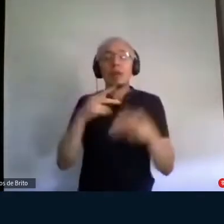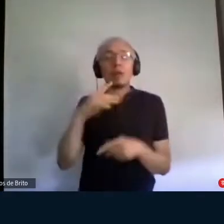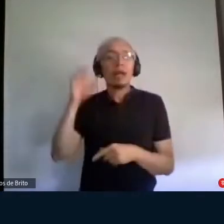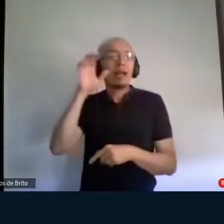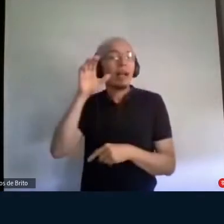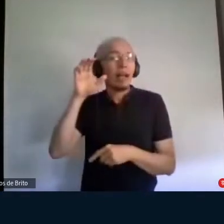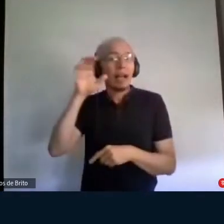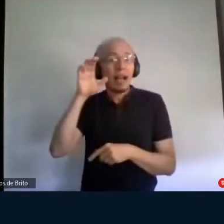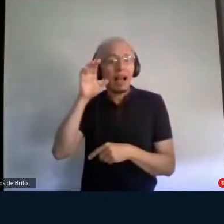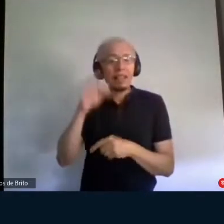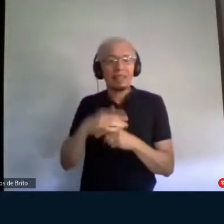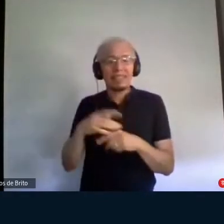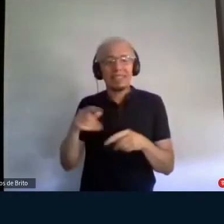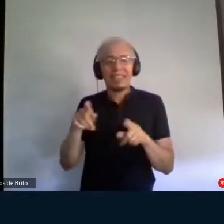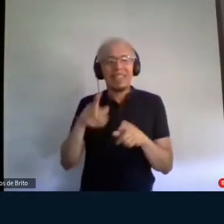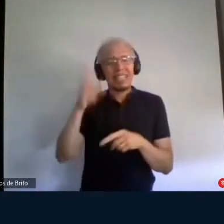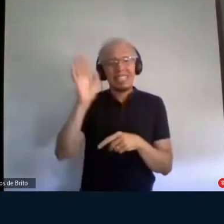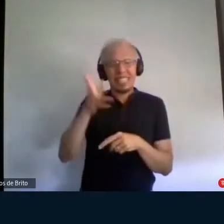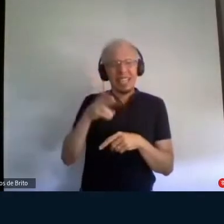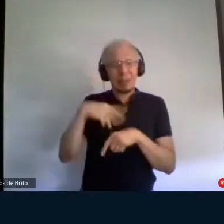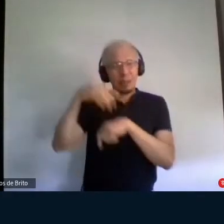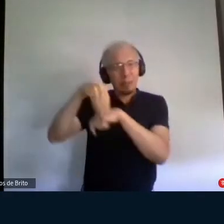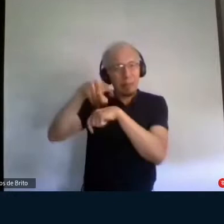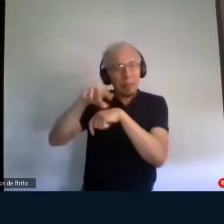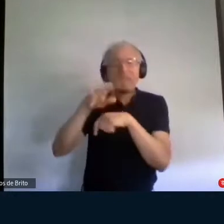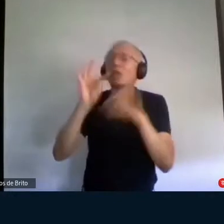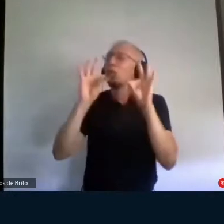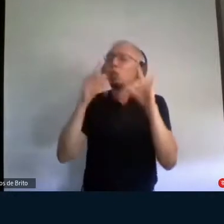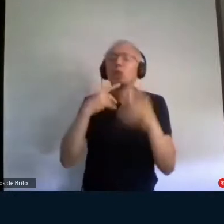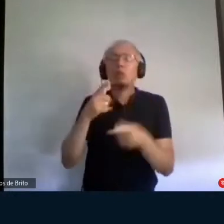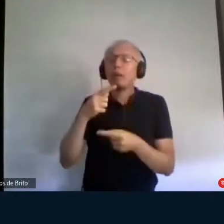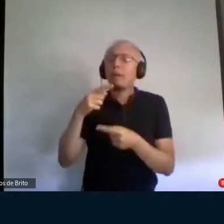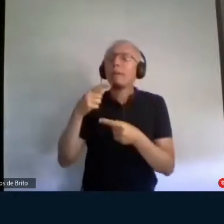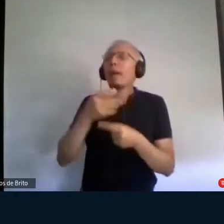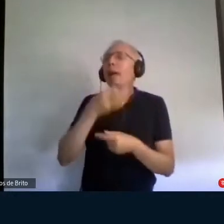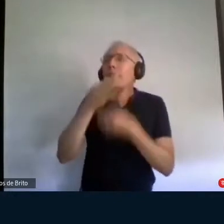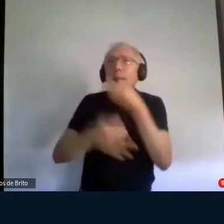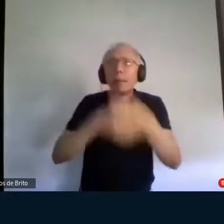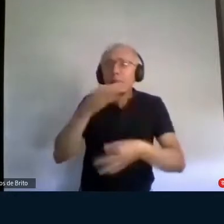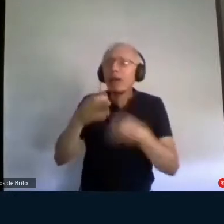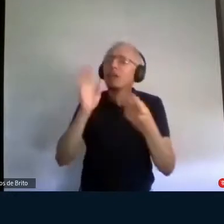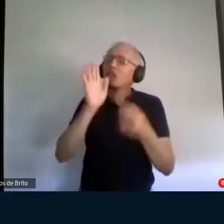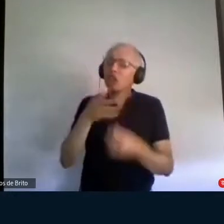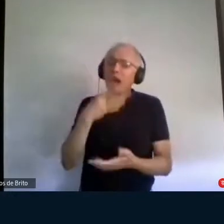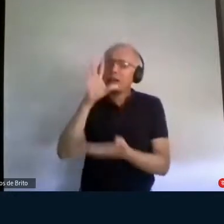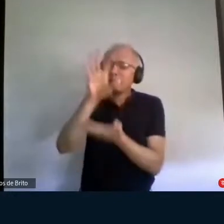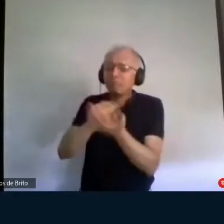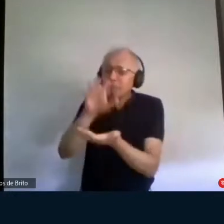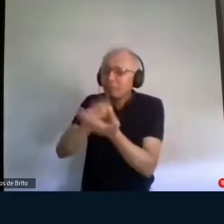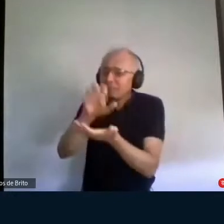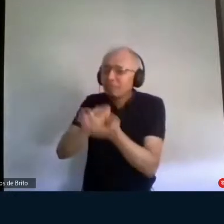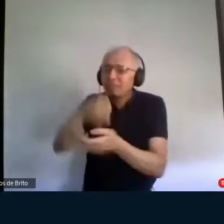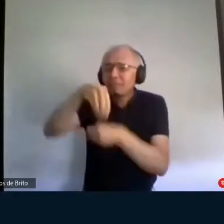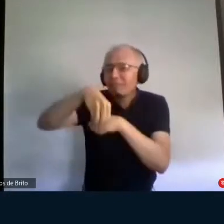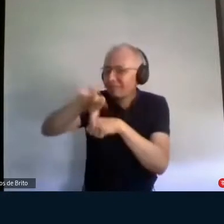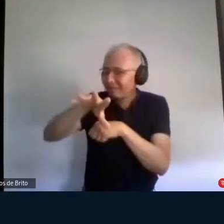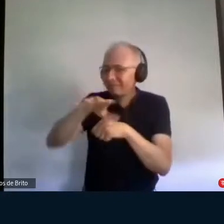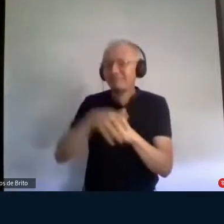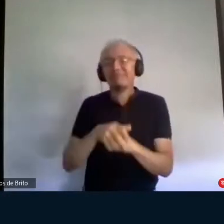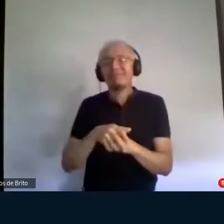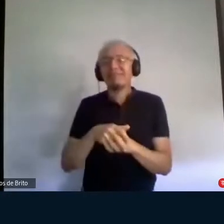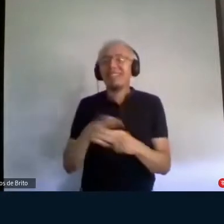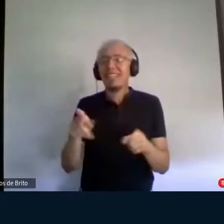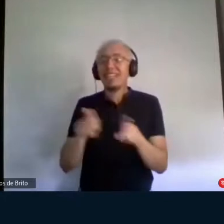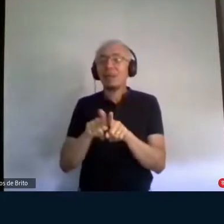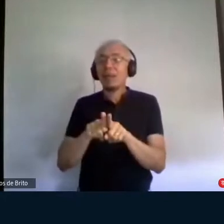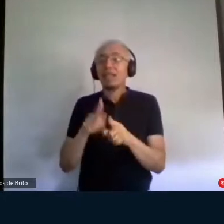meu arquivo que eu sempre te mando, está todo anotado, com todos os meus comentários, todas as correções, e acho que juntando as